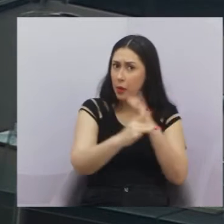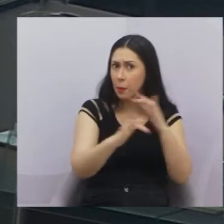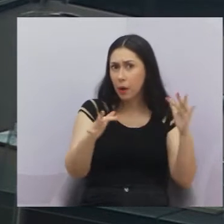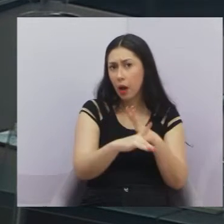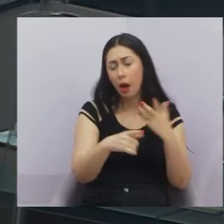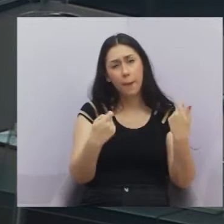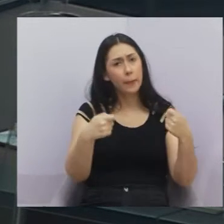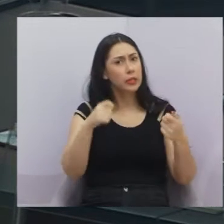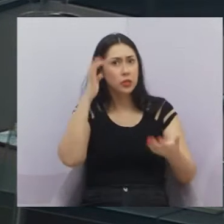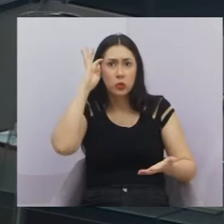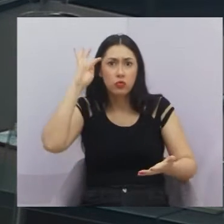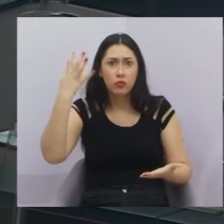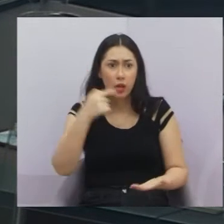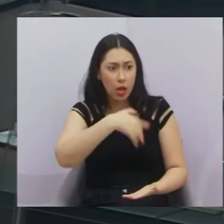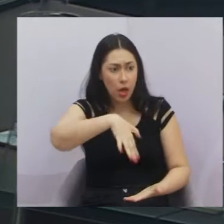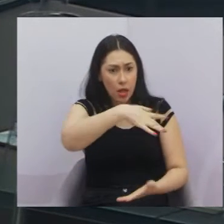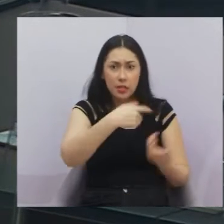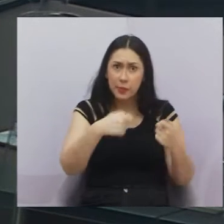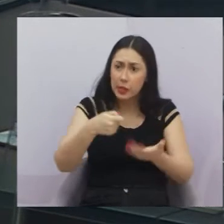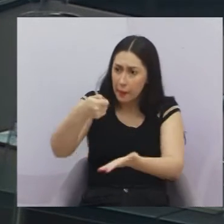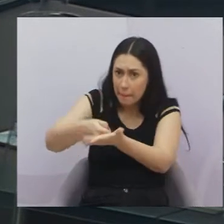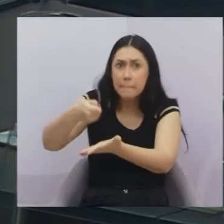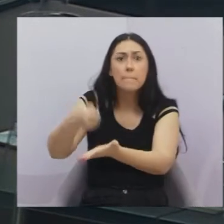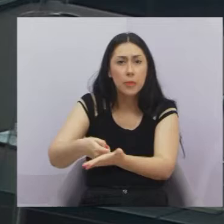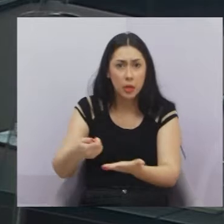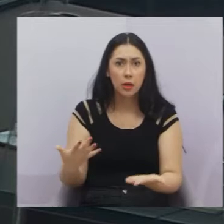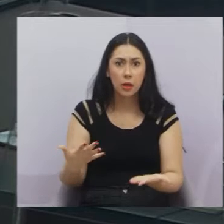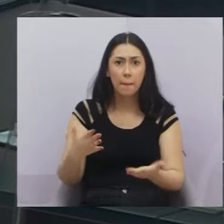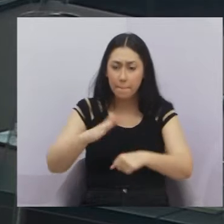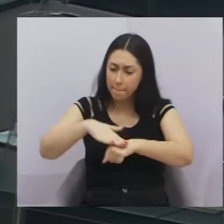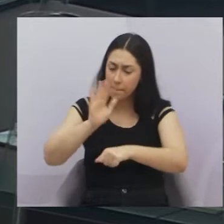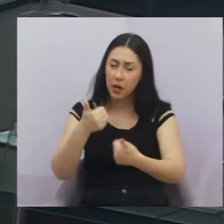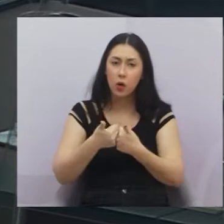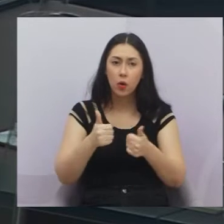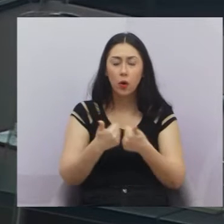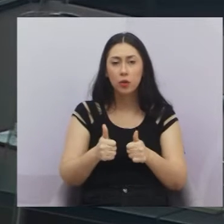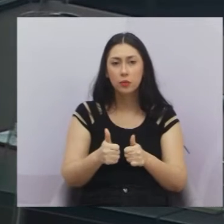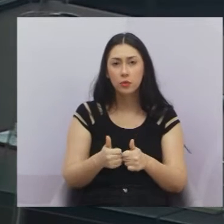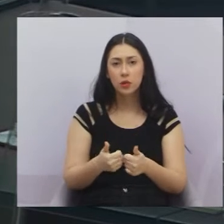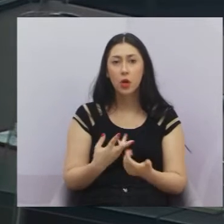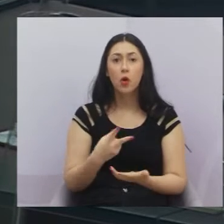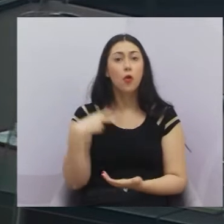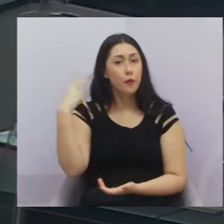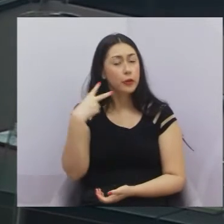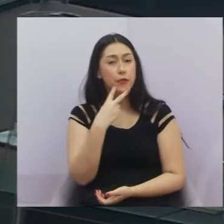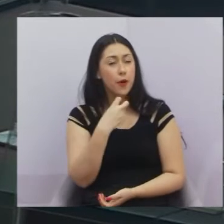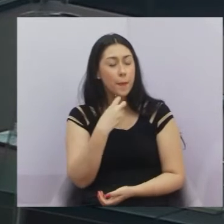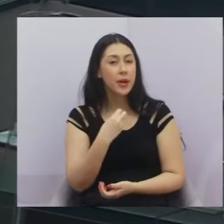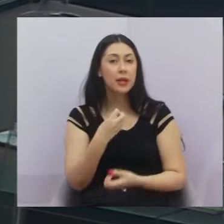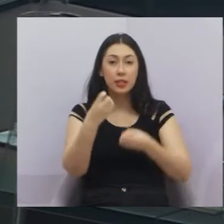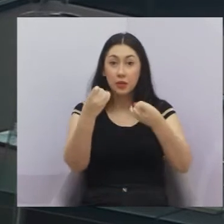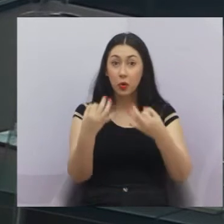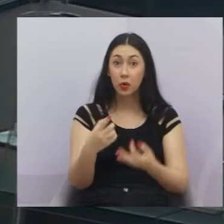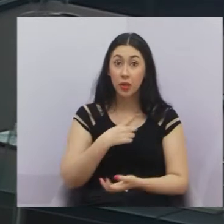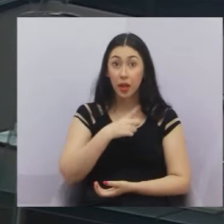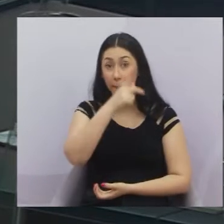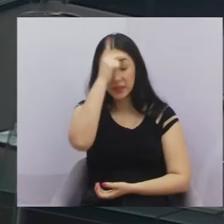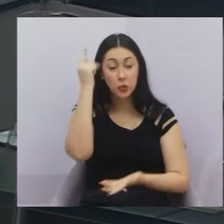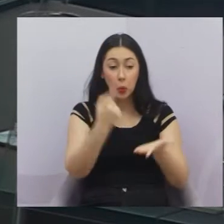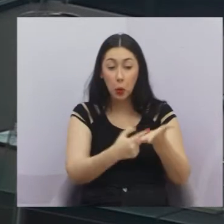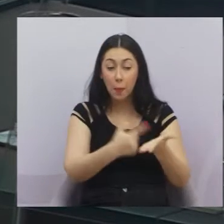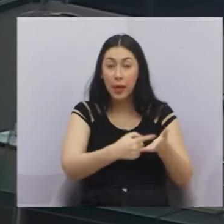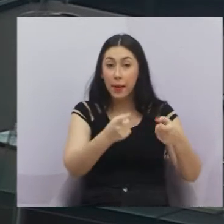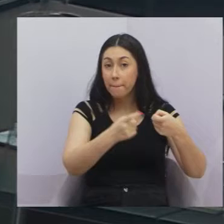uma providência, ela tem que exigir da empresa o aumento das linhas. Porque foi citado pelo vereador Valmir aqui, pessoas que perdem horário